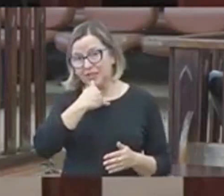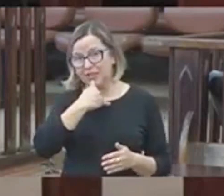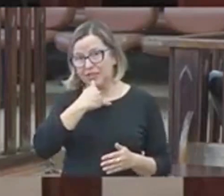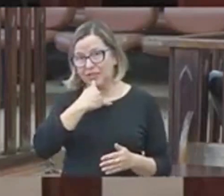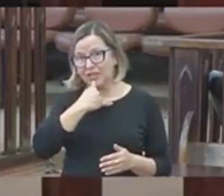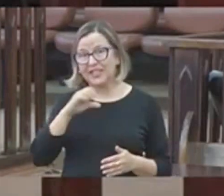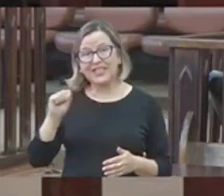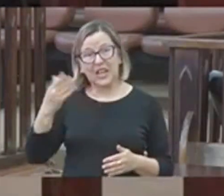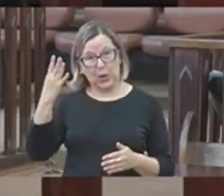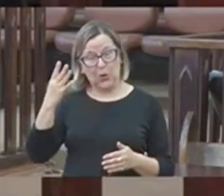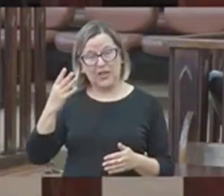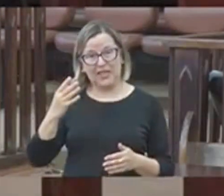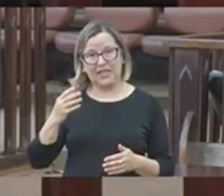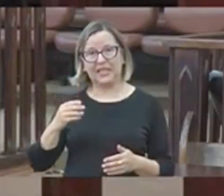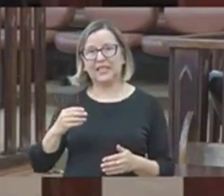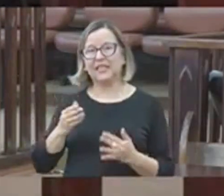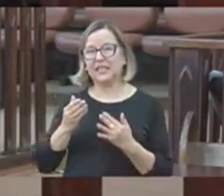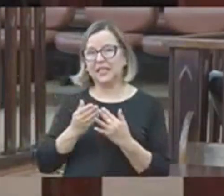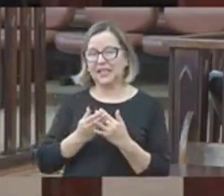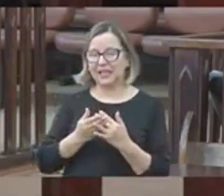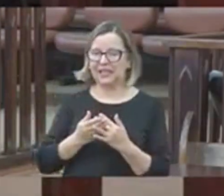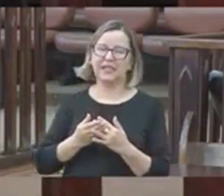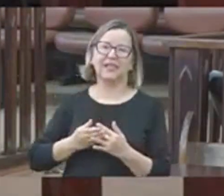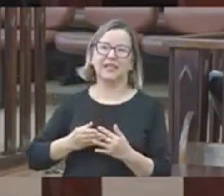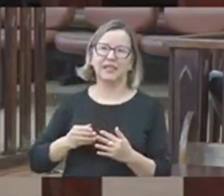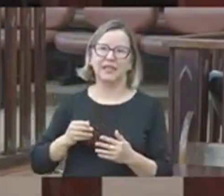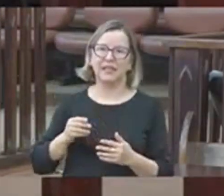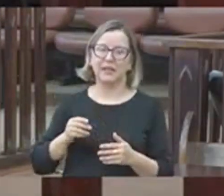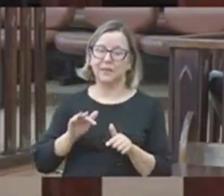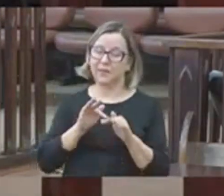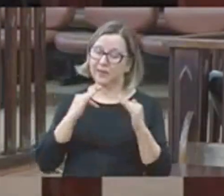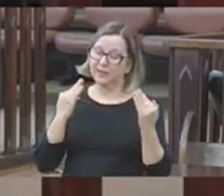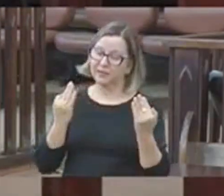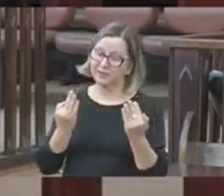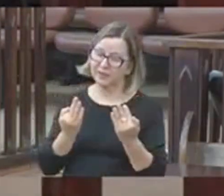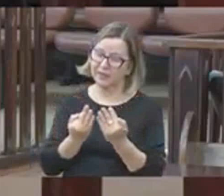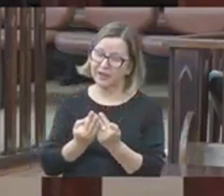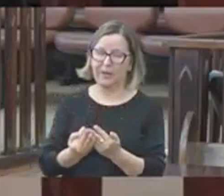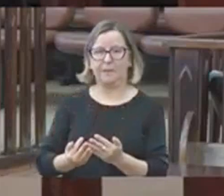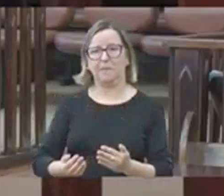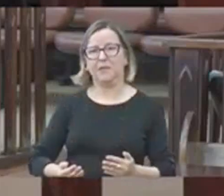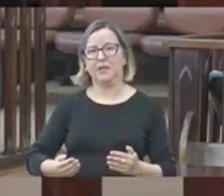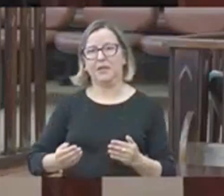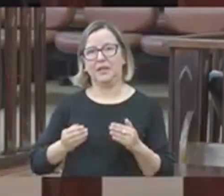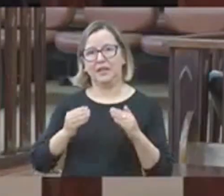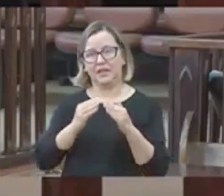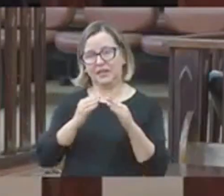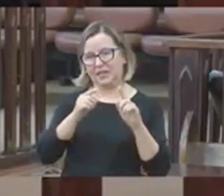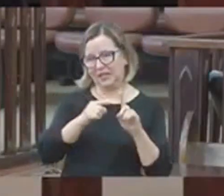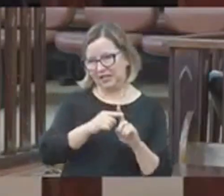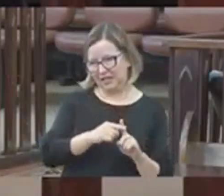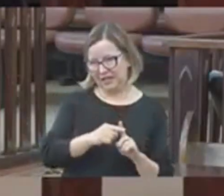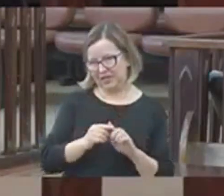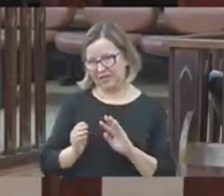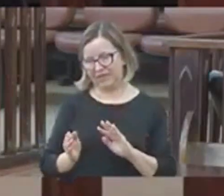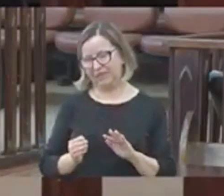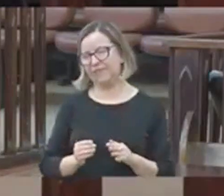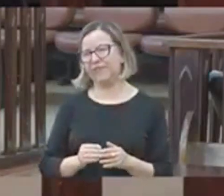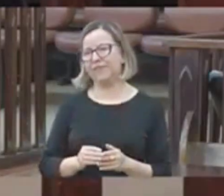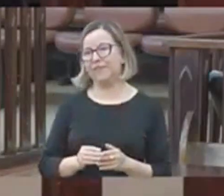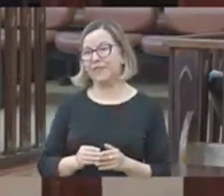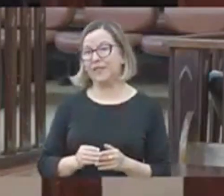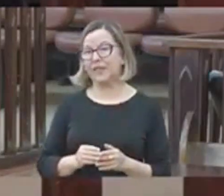com muita frequência. Nós vemos isso instalado na sociedade como um todo. Nós vemos